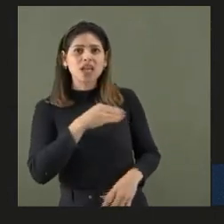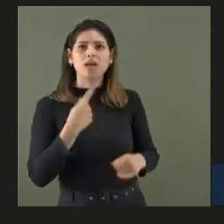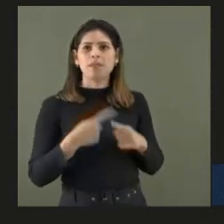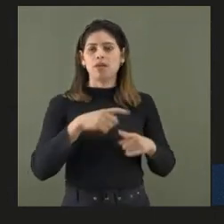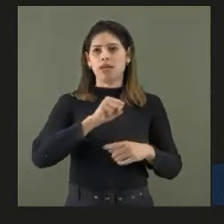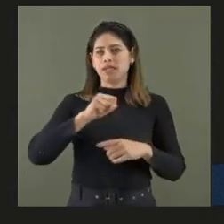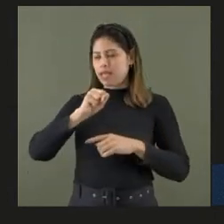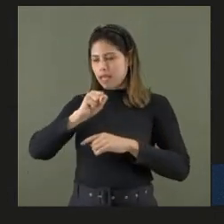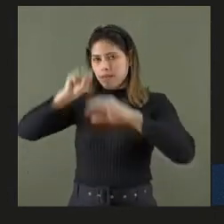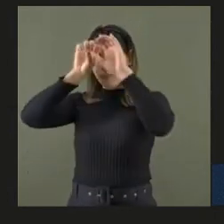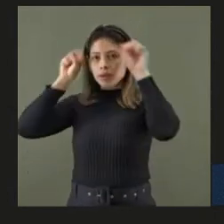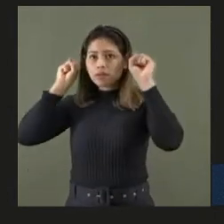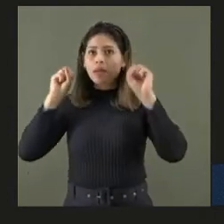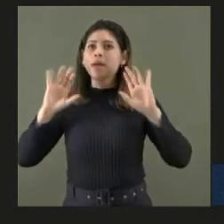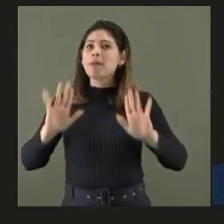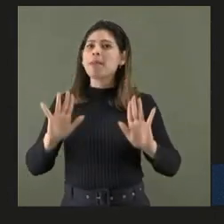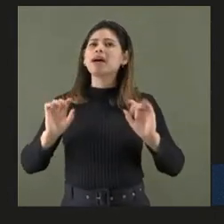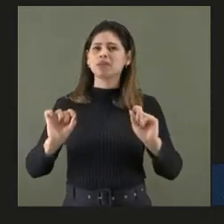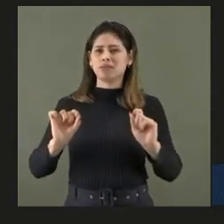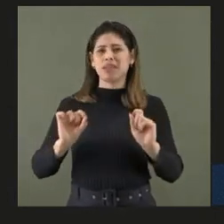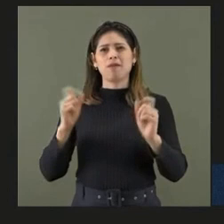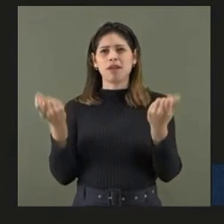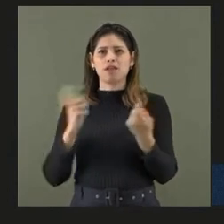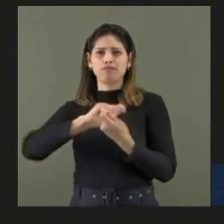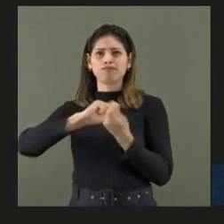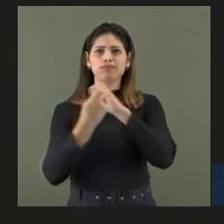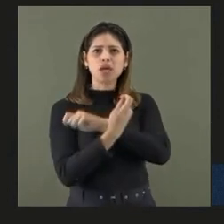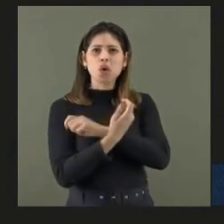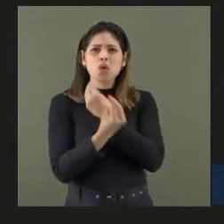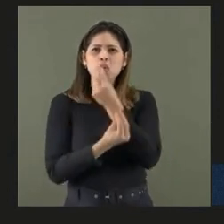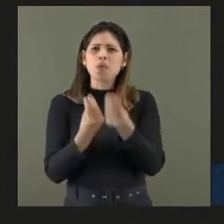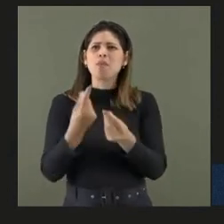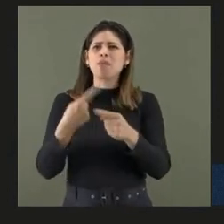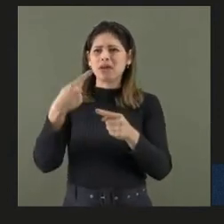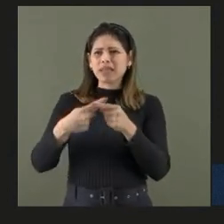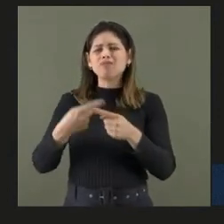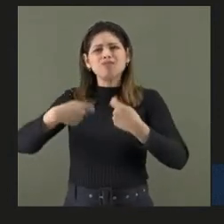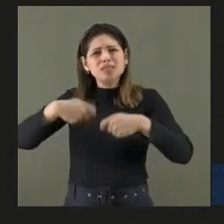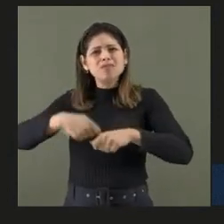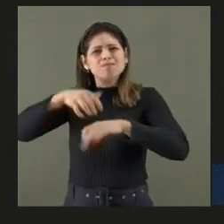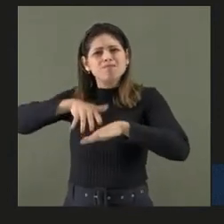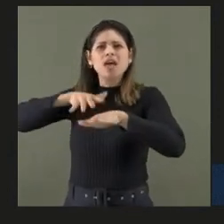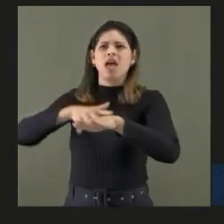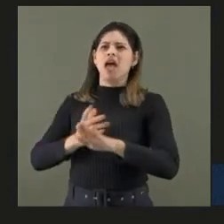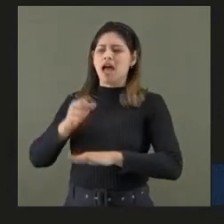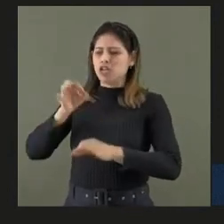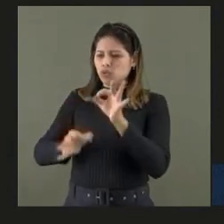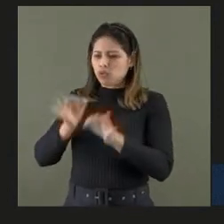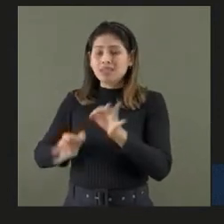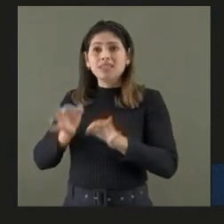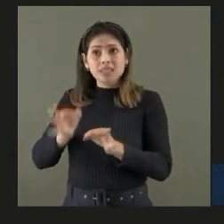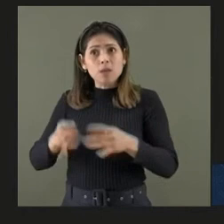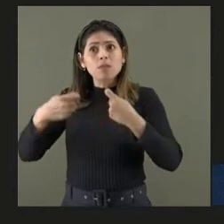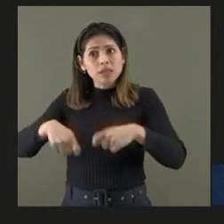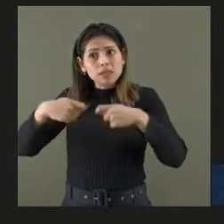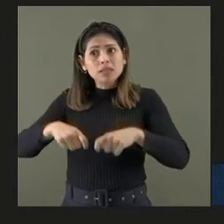presidente, essa inversão completa de valores, esse brutal ativismo judicial, esse permanente abuso de autoridade só terão